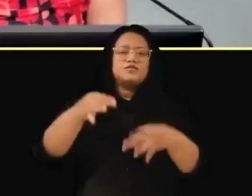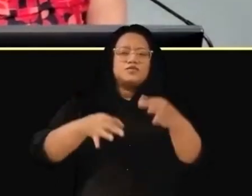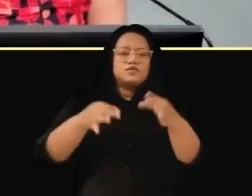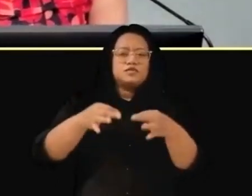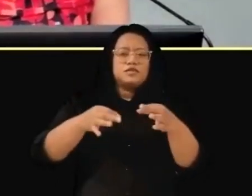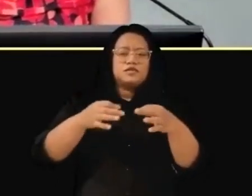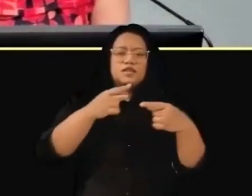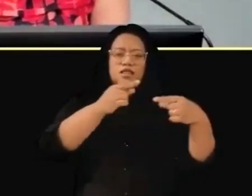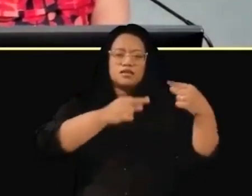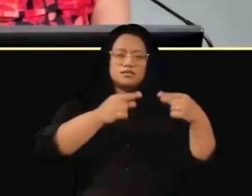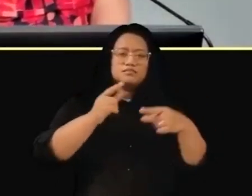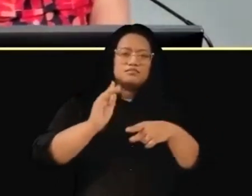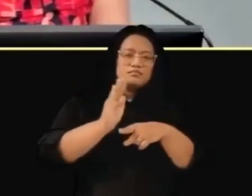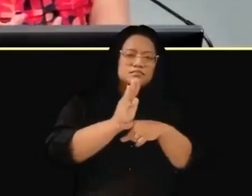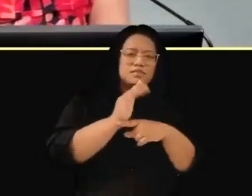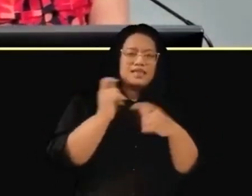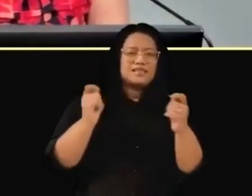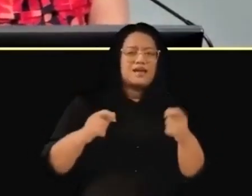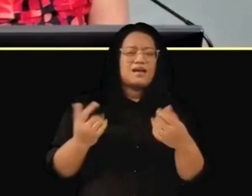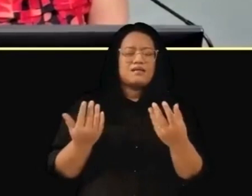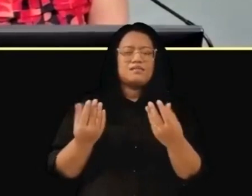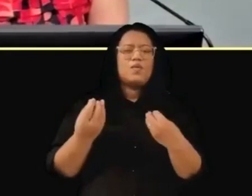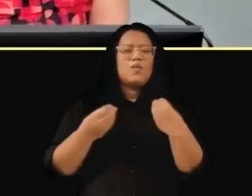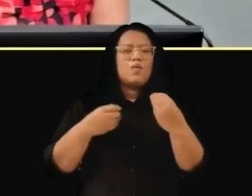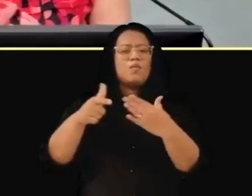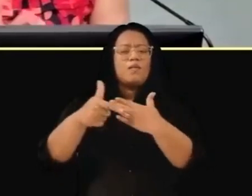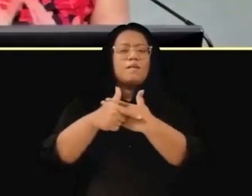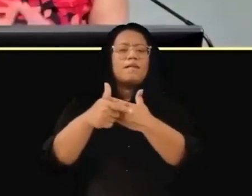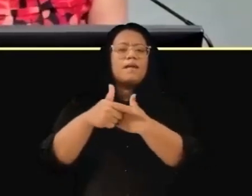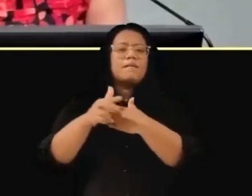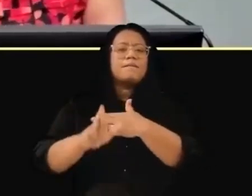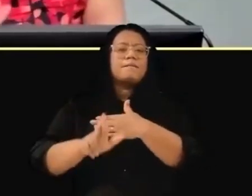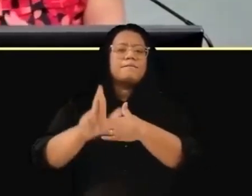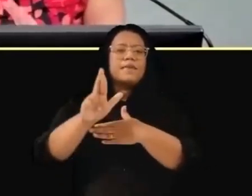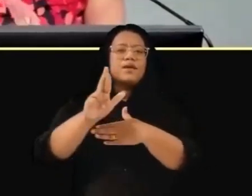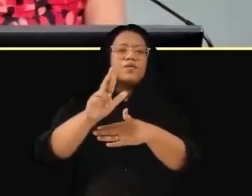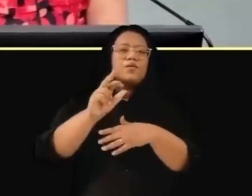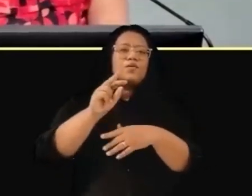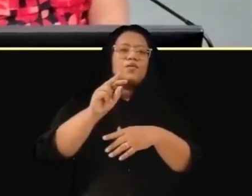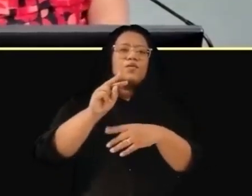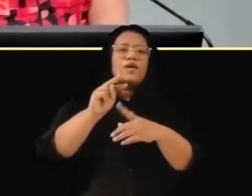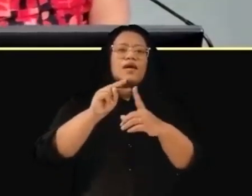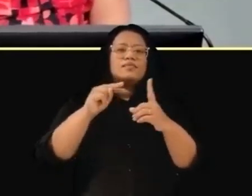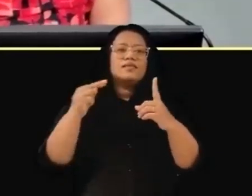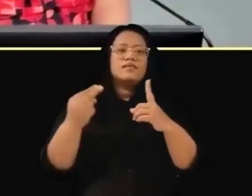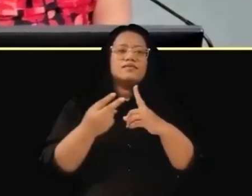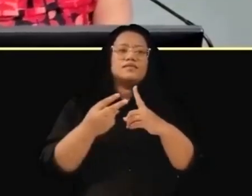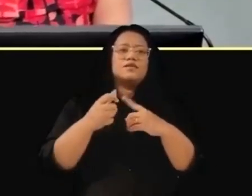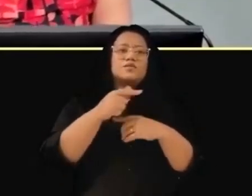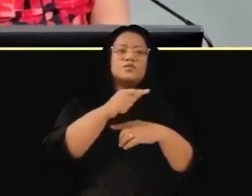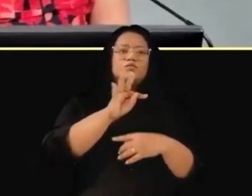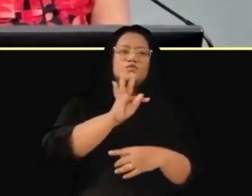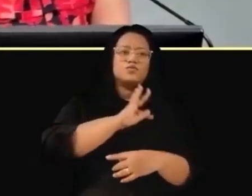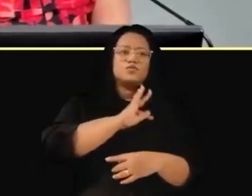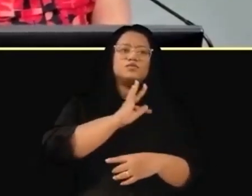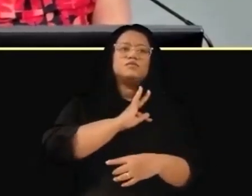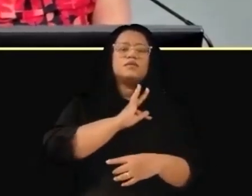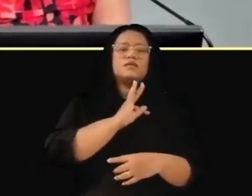debate? Qual papel que o judiciário poderia ter, mas sob a visão da academia, dos técnicos